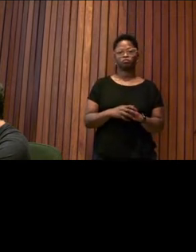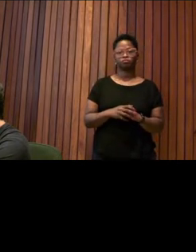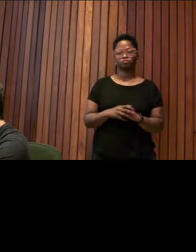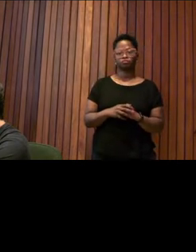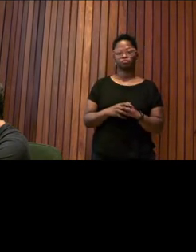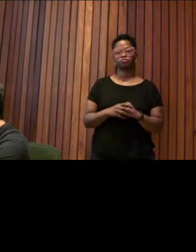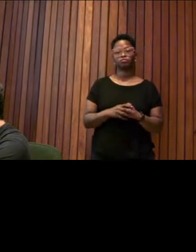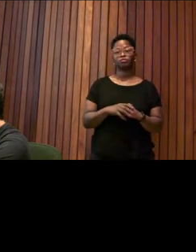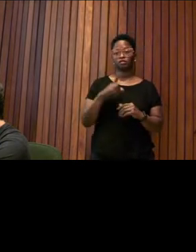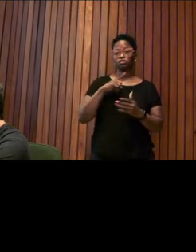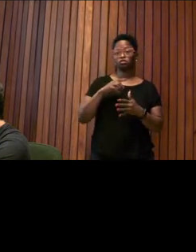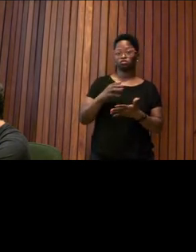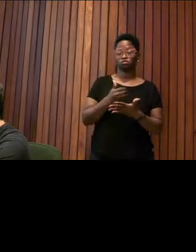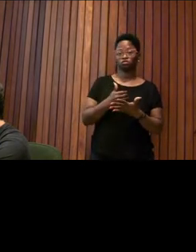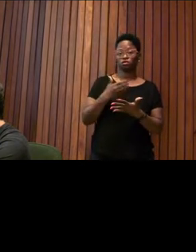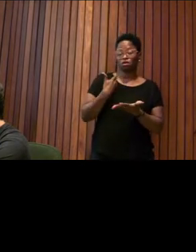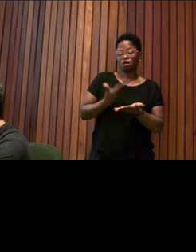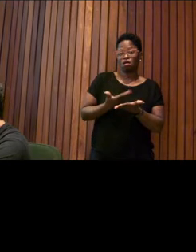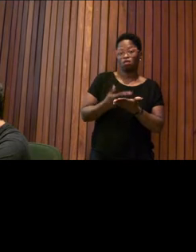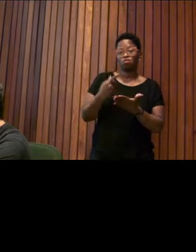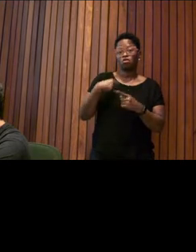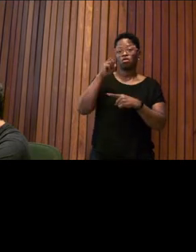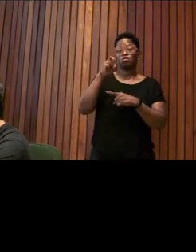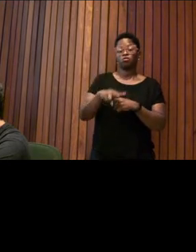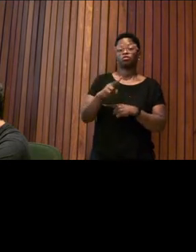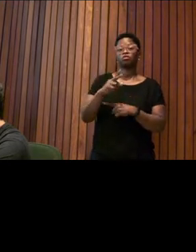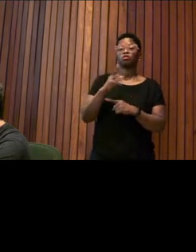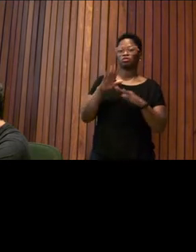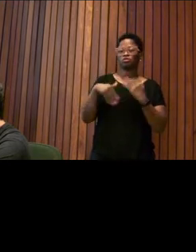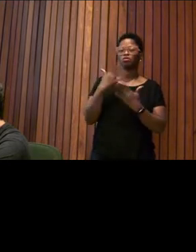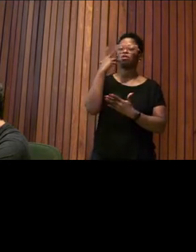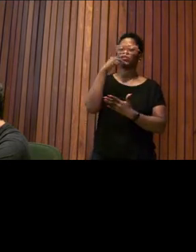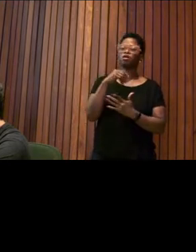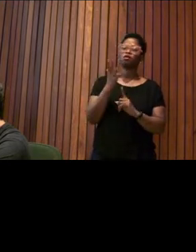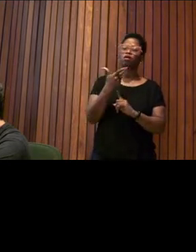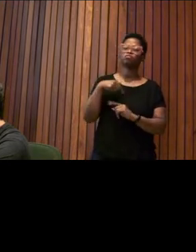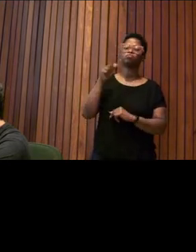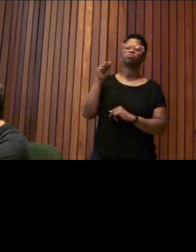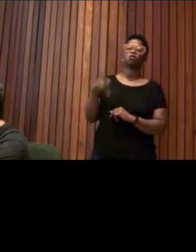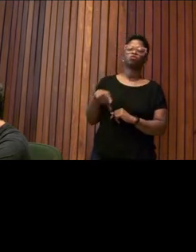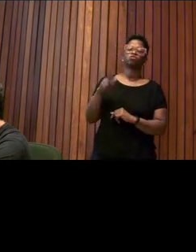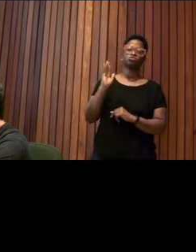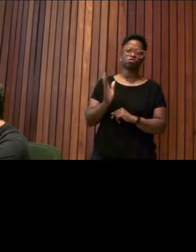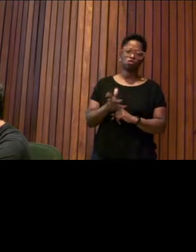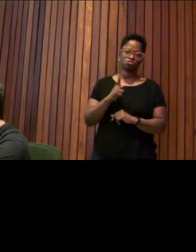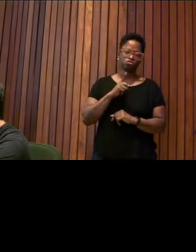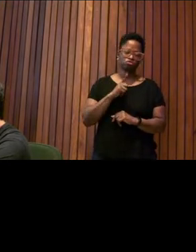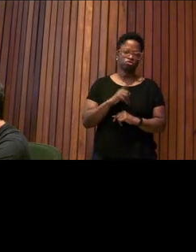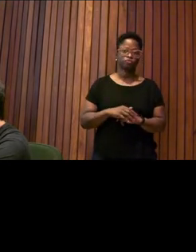ter aula, assim, porque quando eu entrei na Belas Artes ele já tinha se aposentado, né?